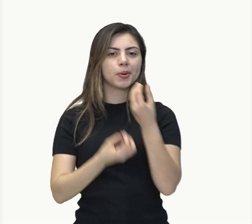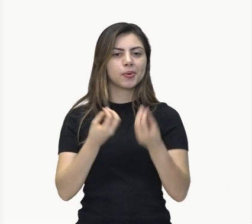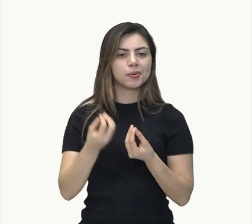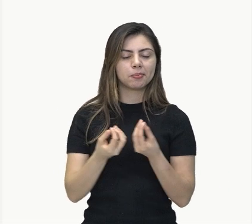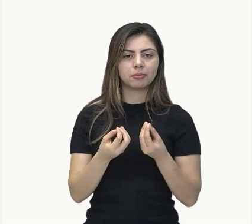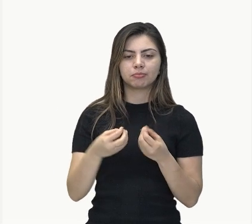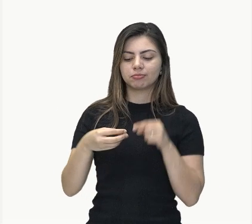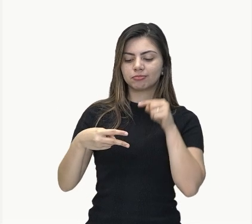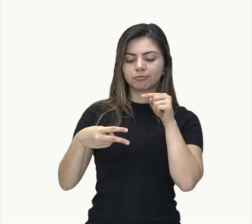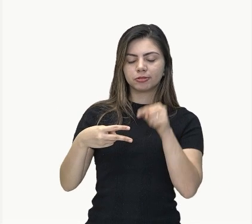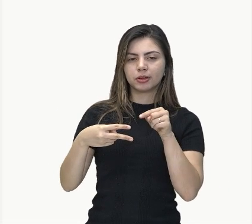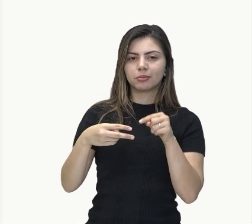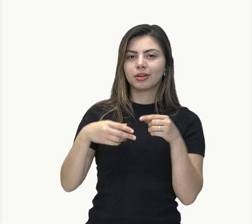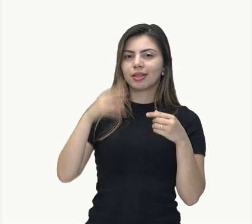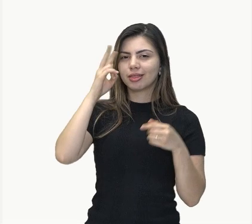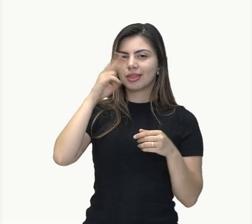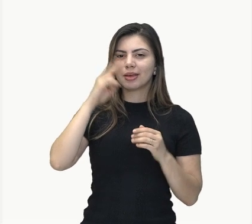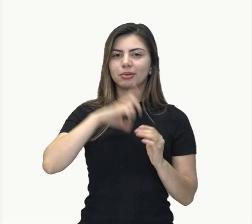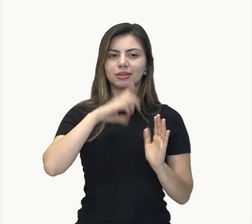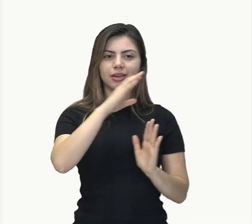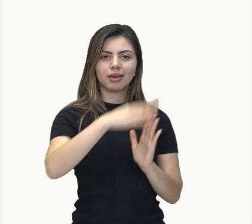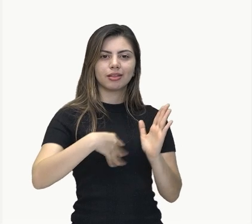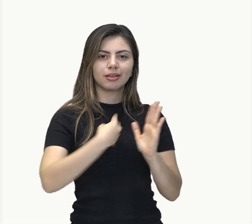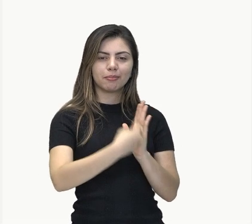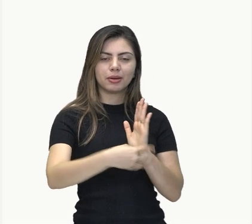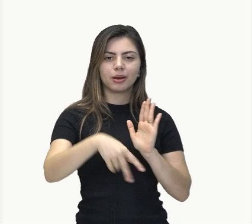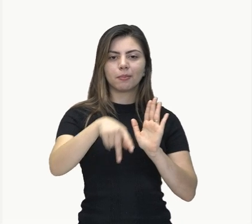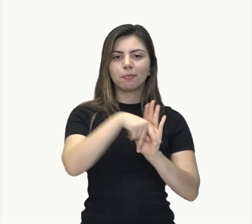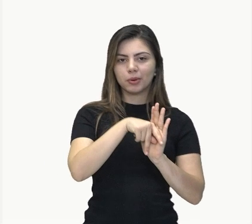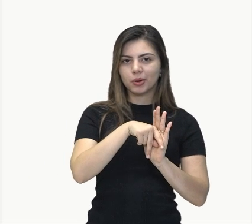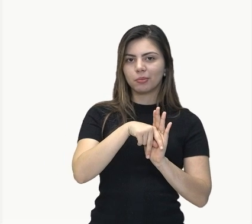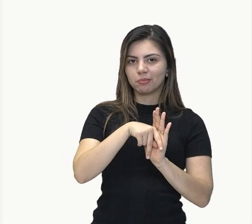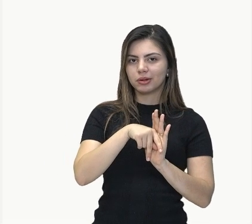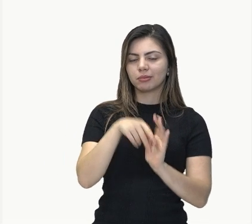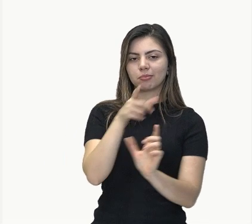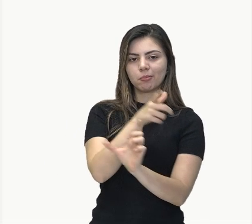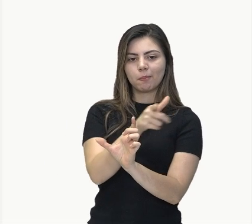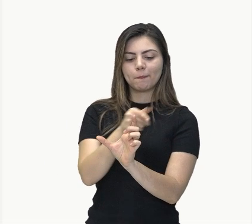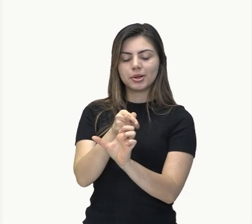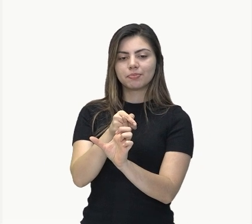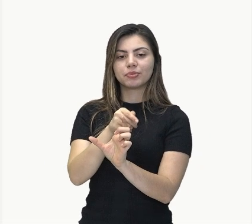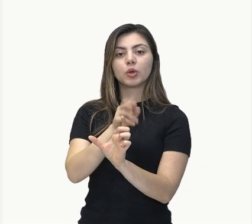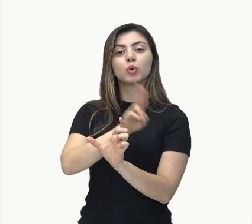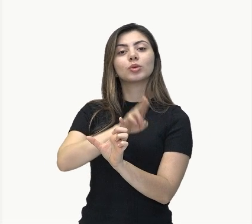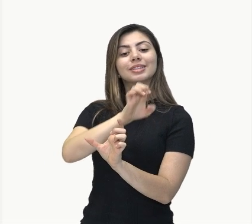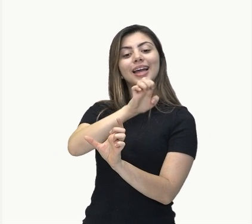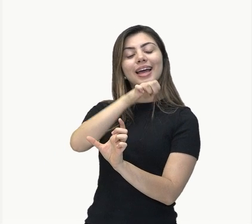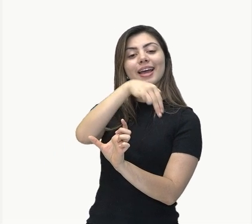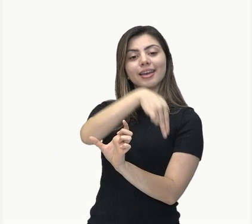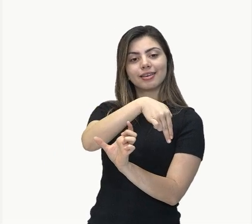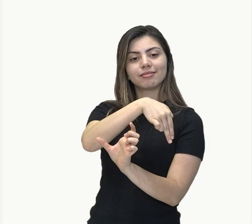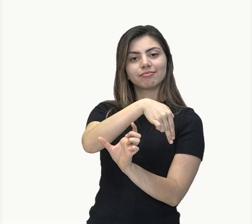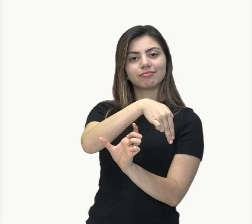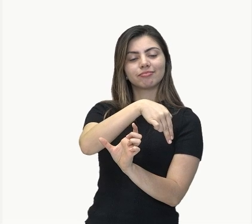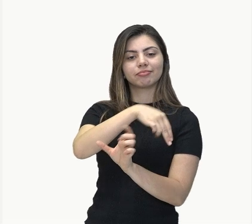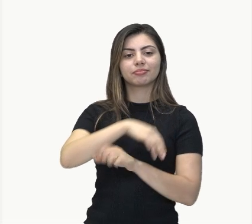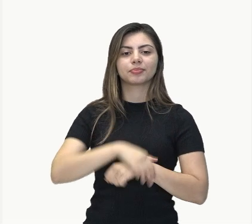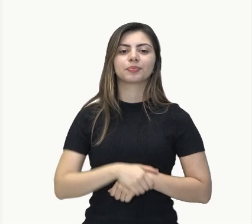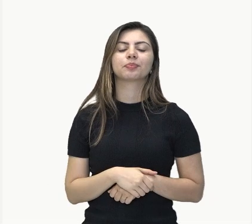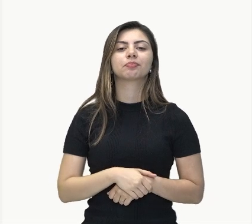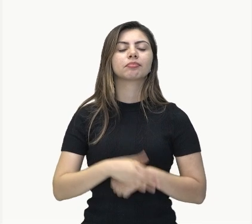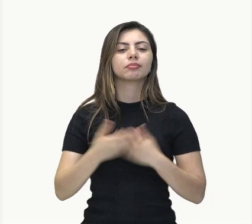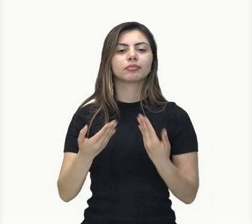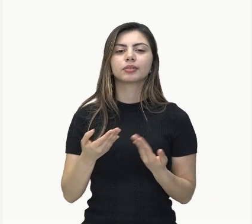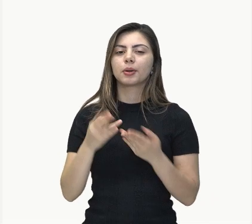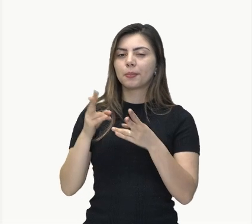for observar lá a tabela do infixo, é o em, não é mais o an, é o em. Então,